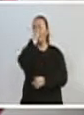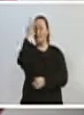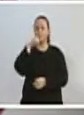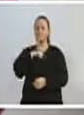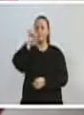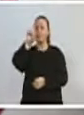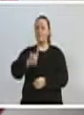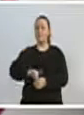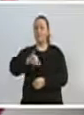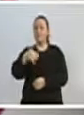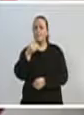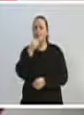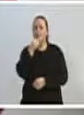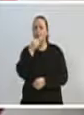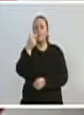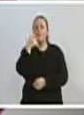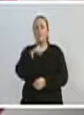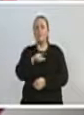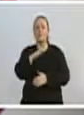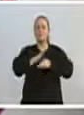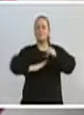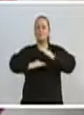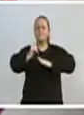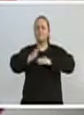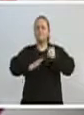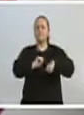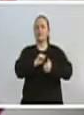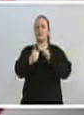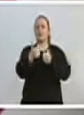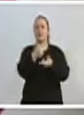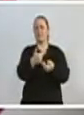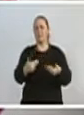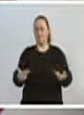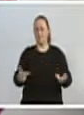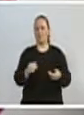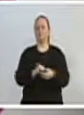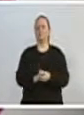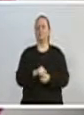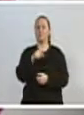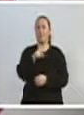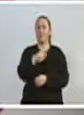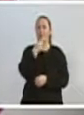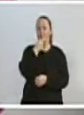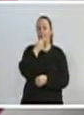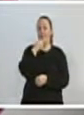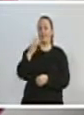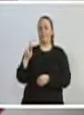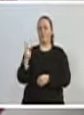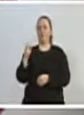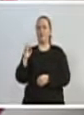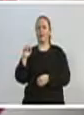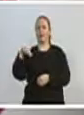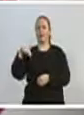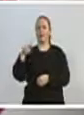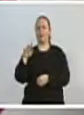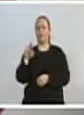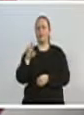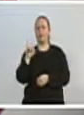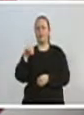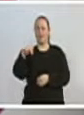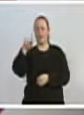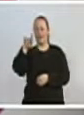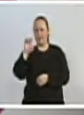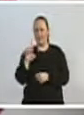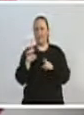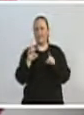deficiência, teriam a oportunidade de praticar esportes, o Henrique levou, segundo as palavras da Gisele Chiroli, que é a